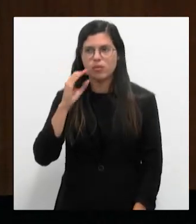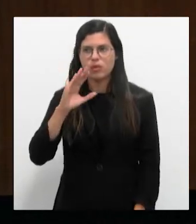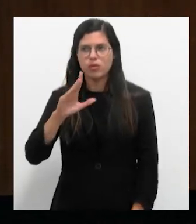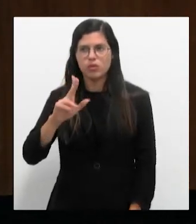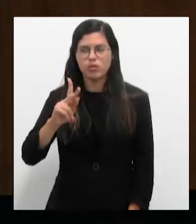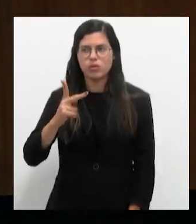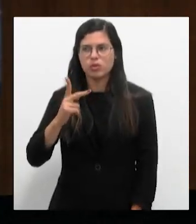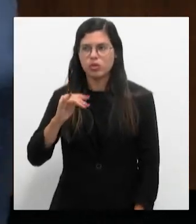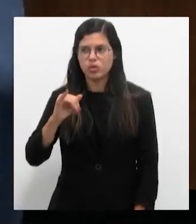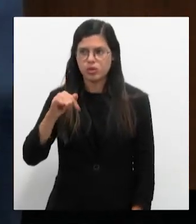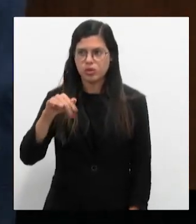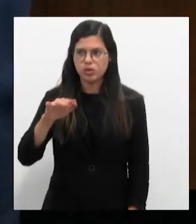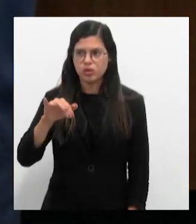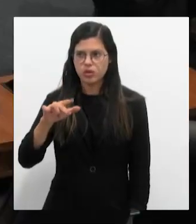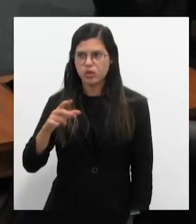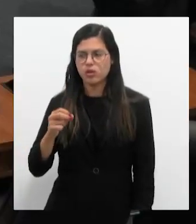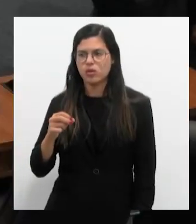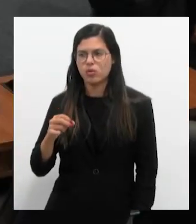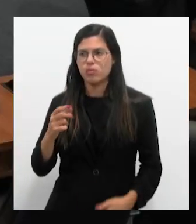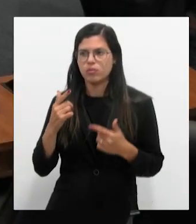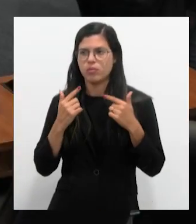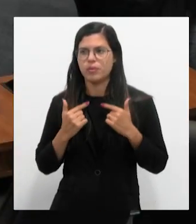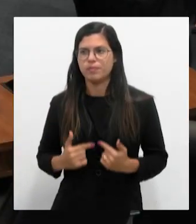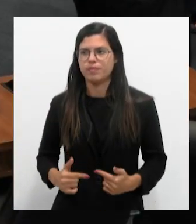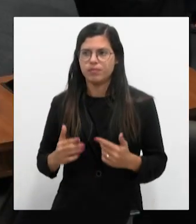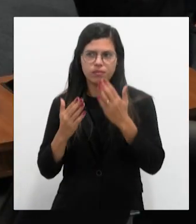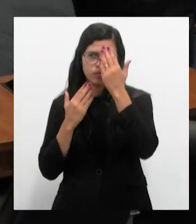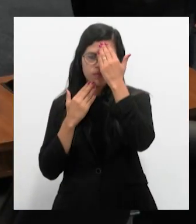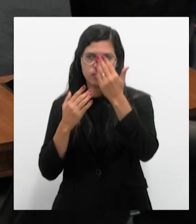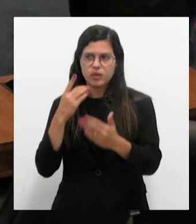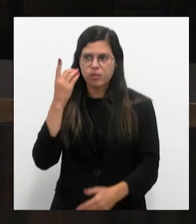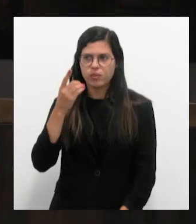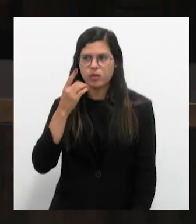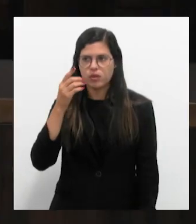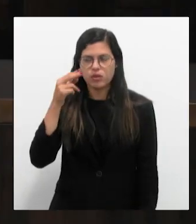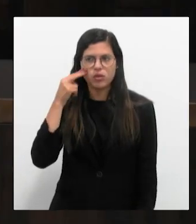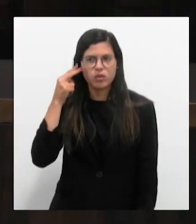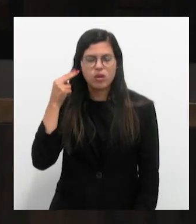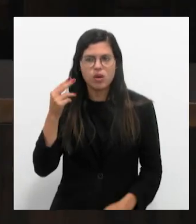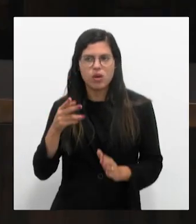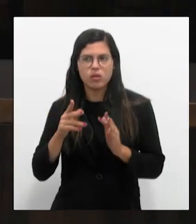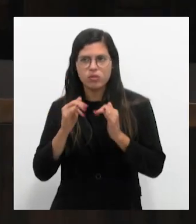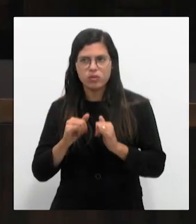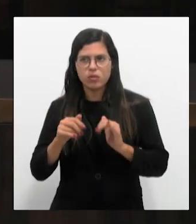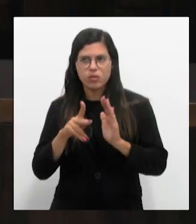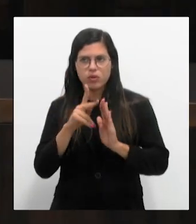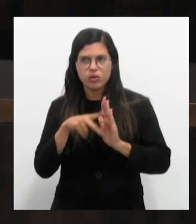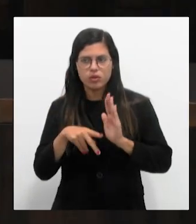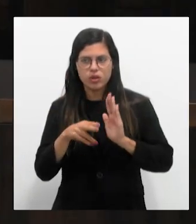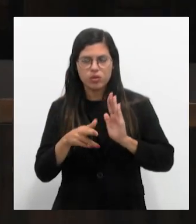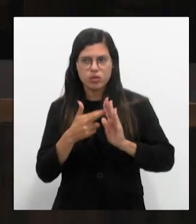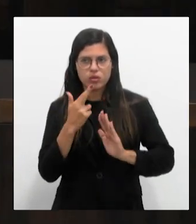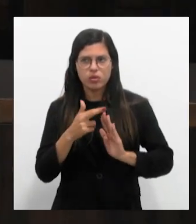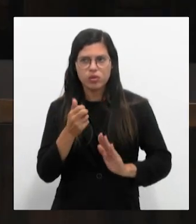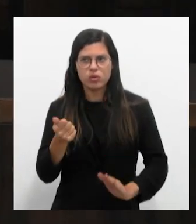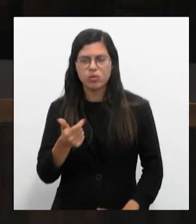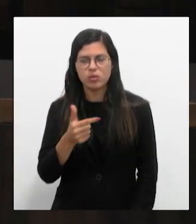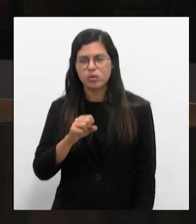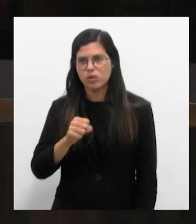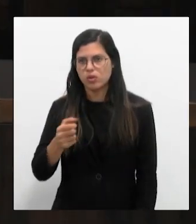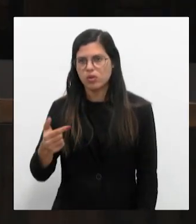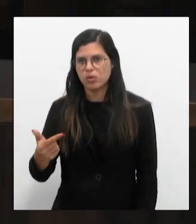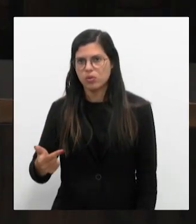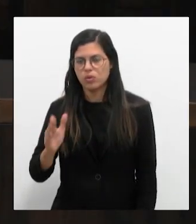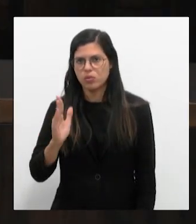abstenho nessa homenagem. Obrigado, deputado Tiaju. Anuncio. Projeto de resolução número 1282, de